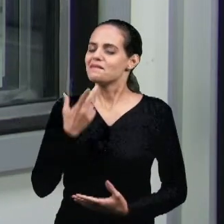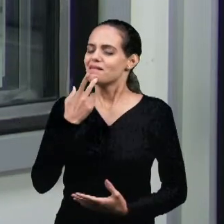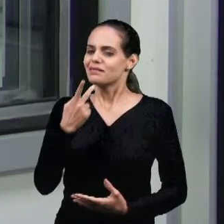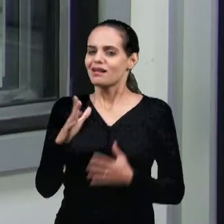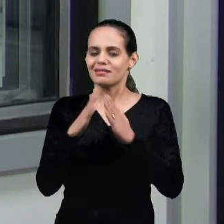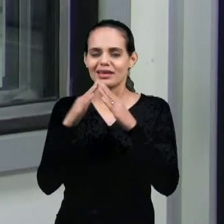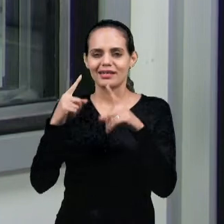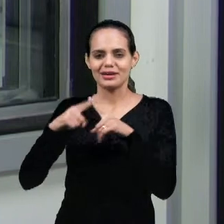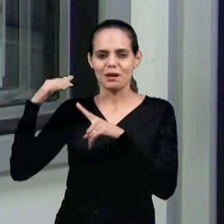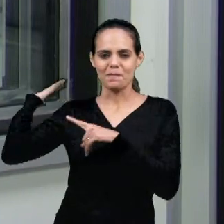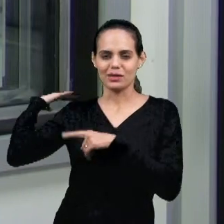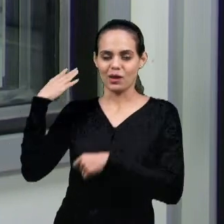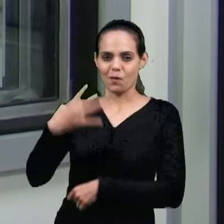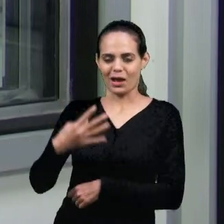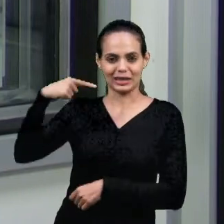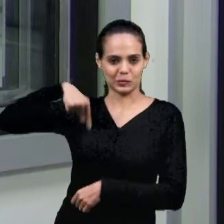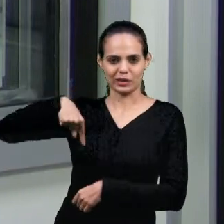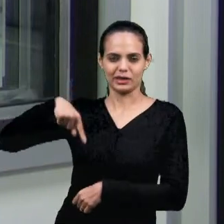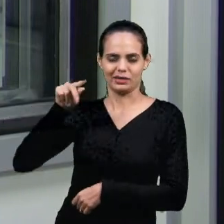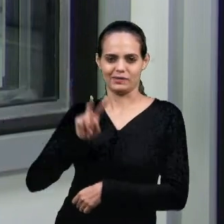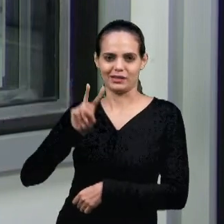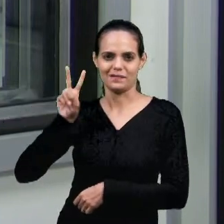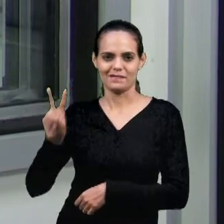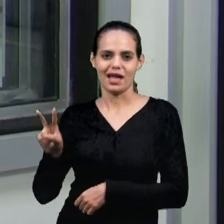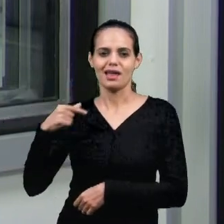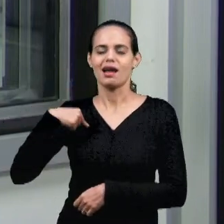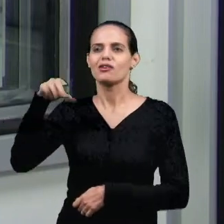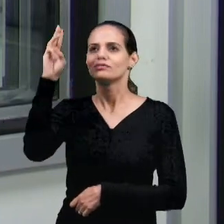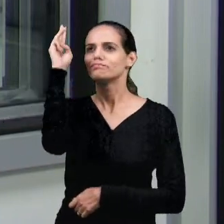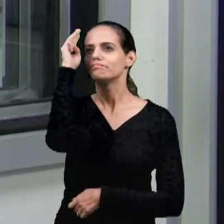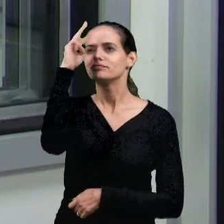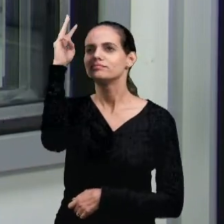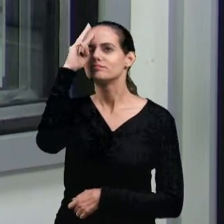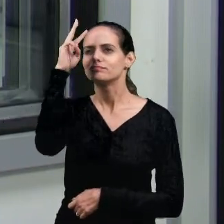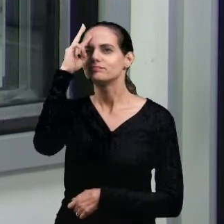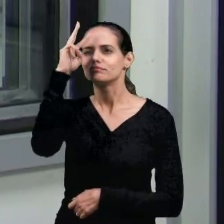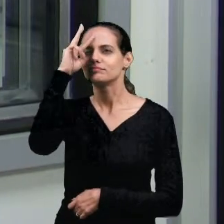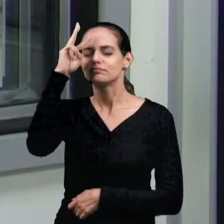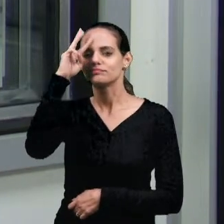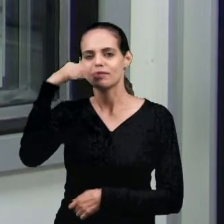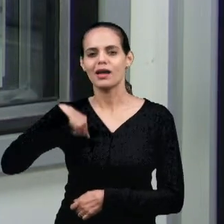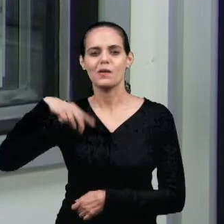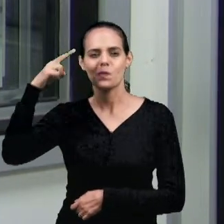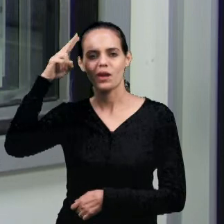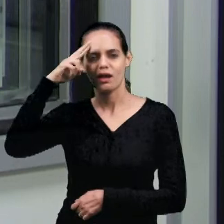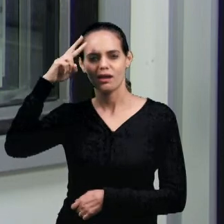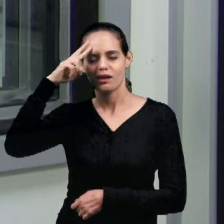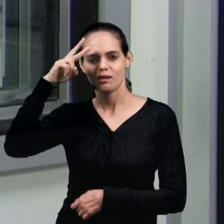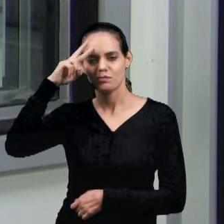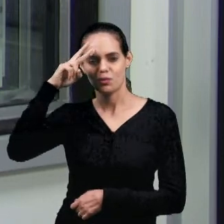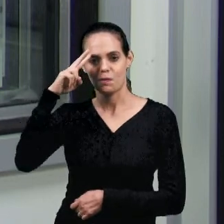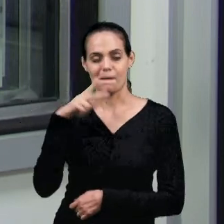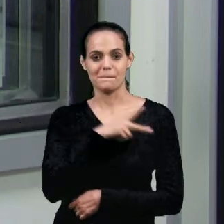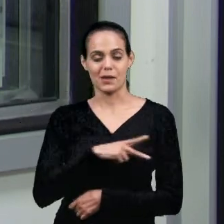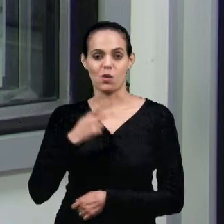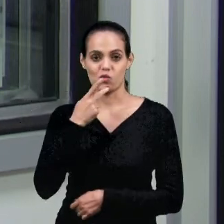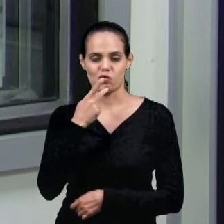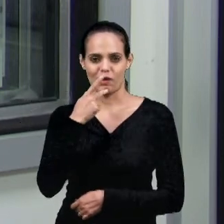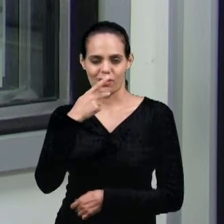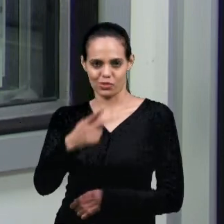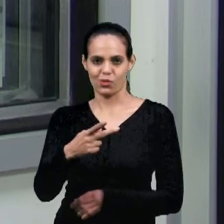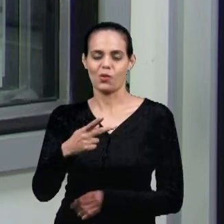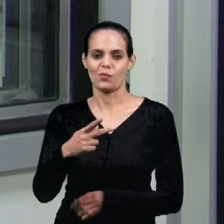me traz isso à memória. Essa palavra que Paulo disse aos Filipenses, se lembrando da igreja